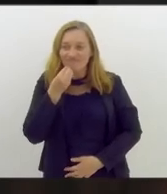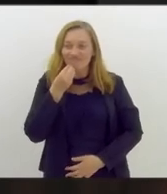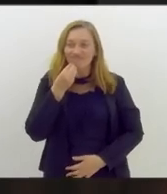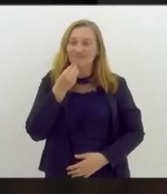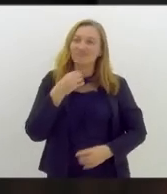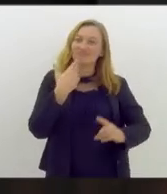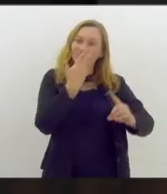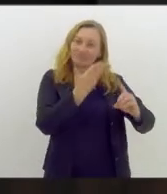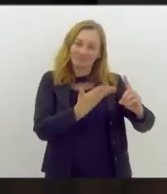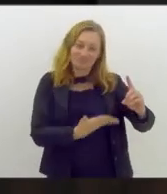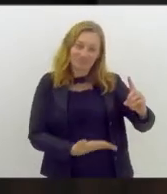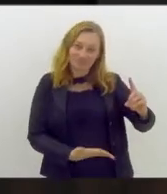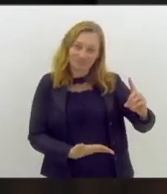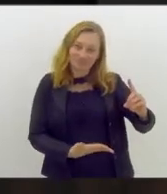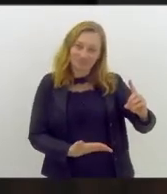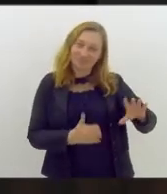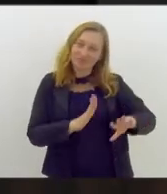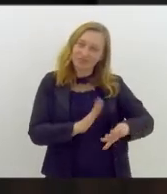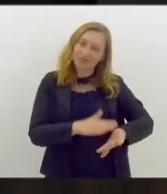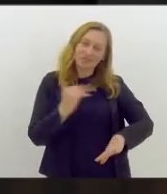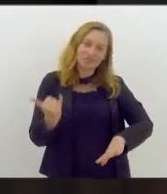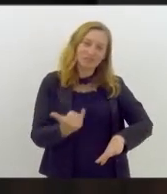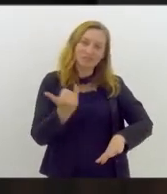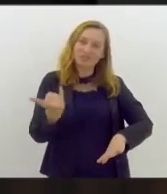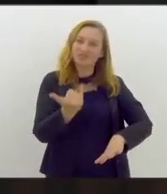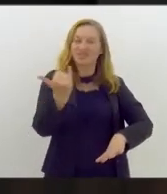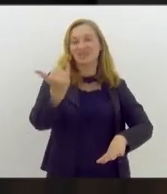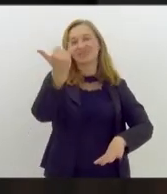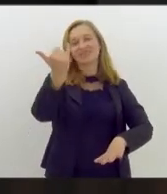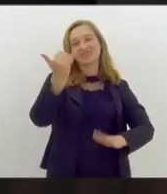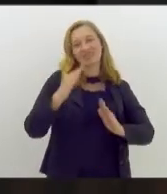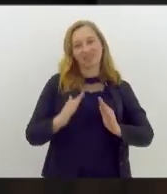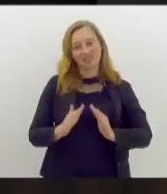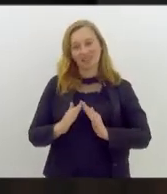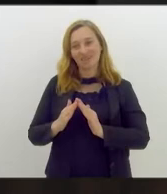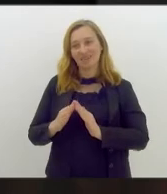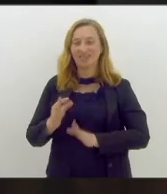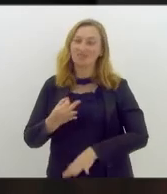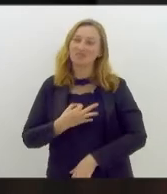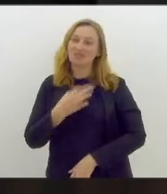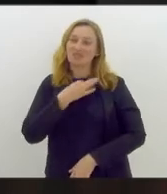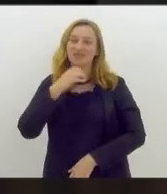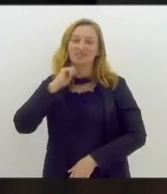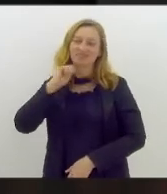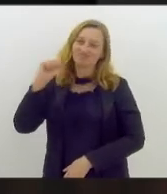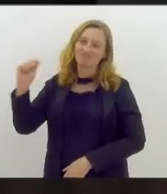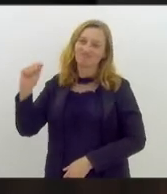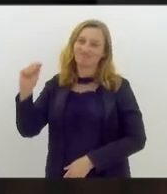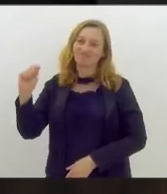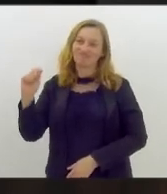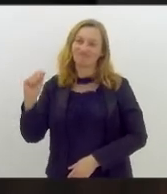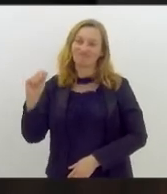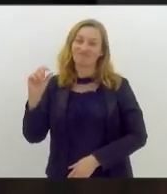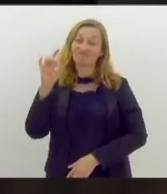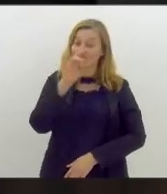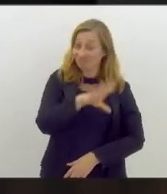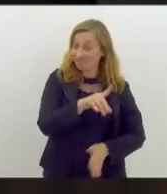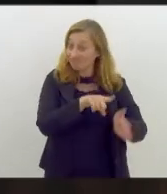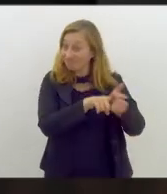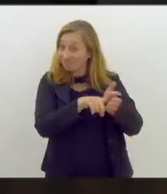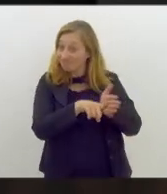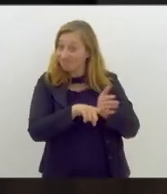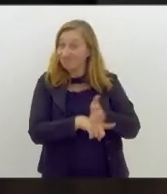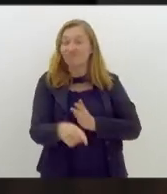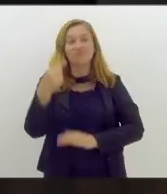outorgar a mais importante comenda desta casa, a Medalha Tiradentes, que, em última análise,